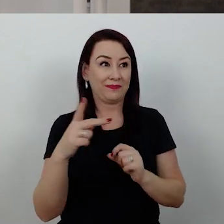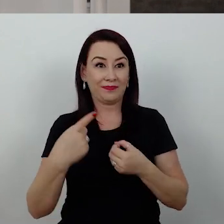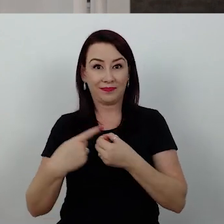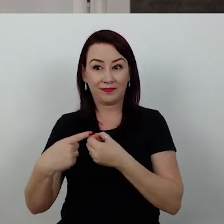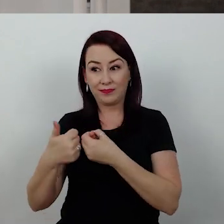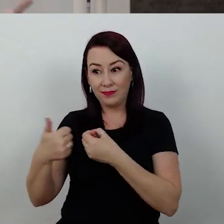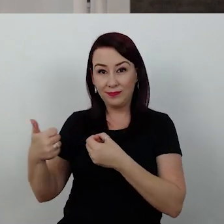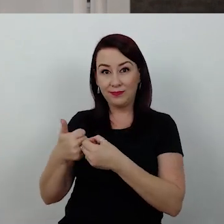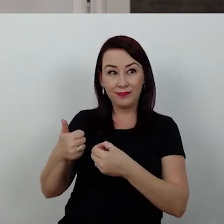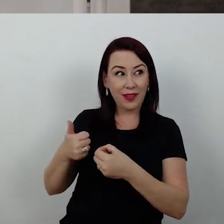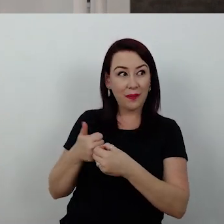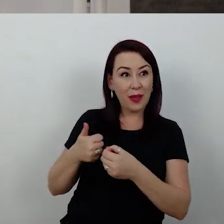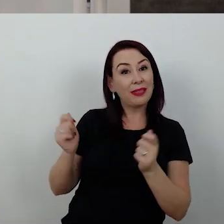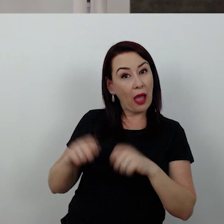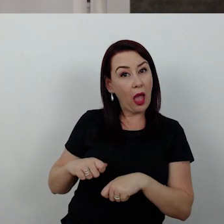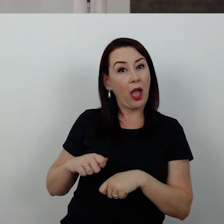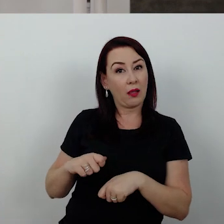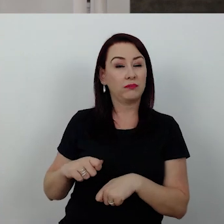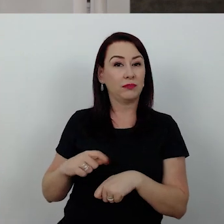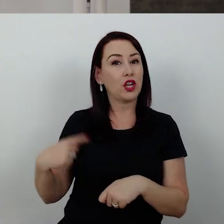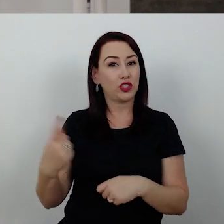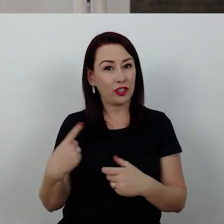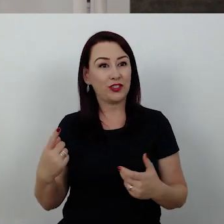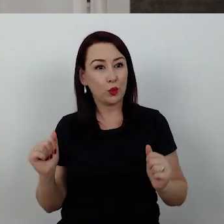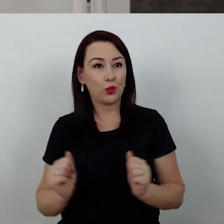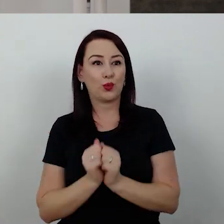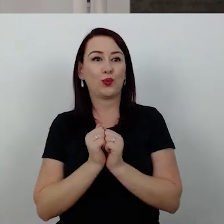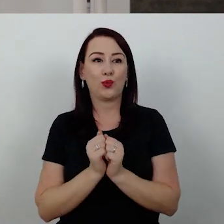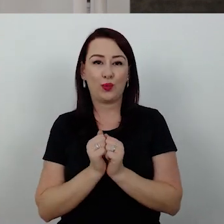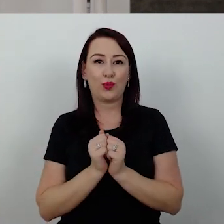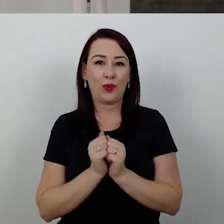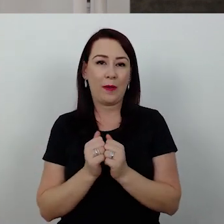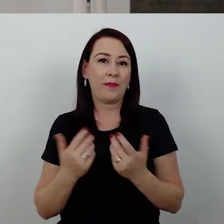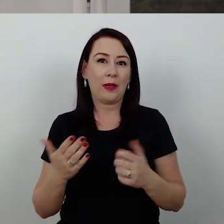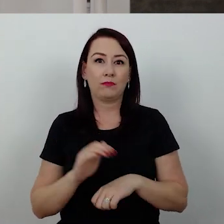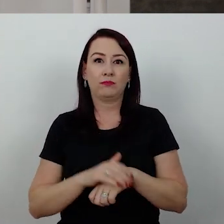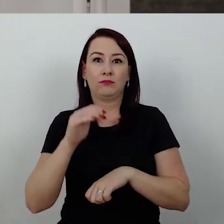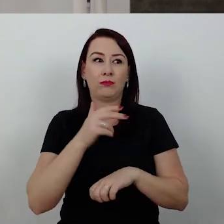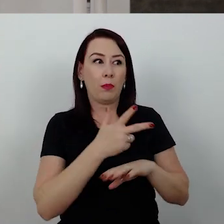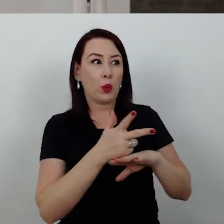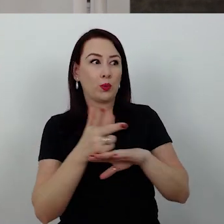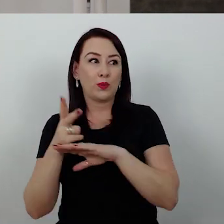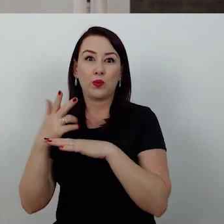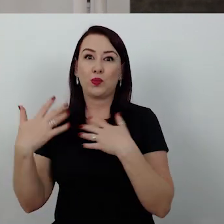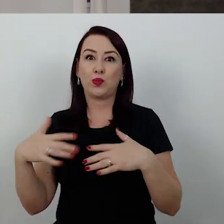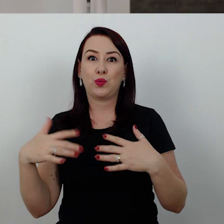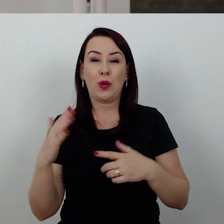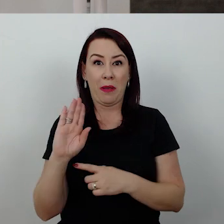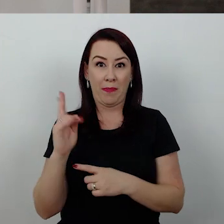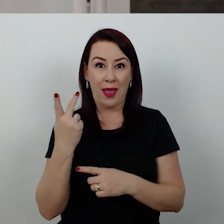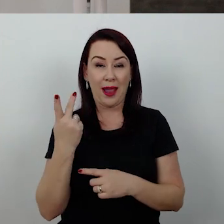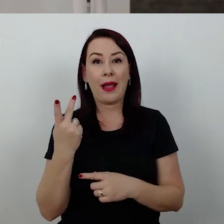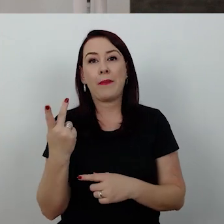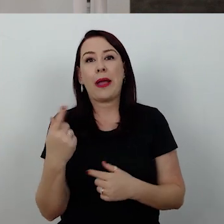cidades próximas também venham nessa onda para que a gente potencialize. Então, pensamos numa grande produção, veio para BH, mas precisa